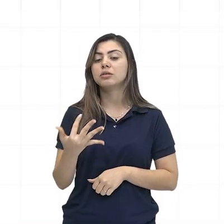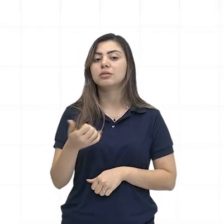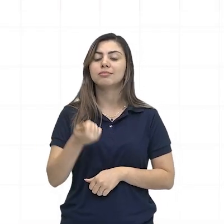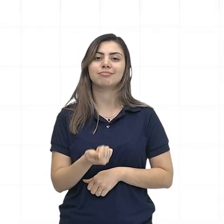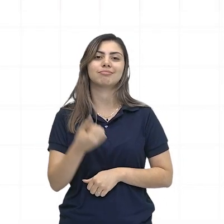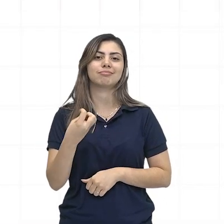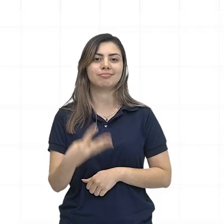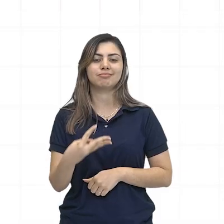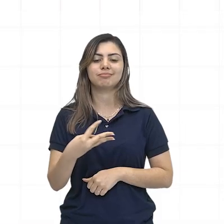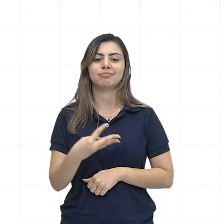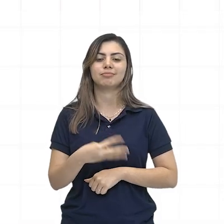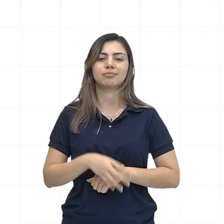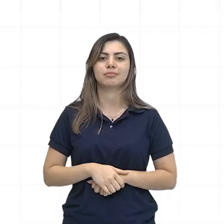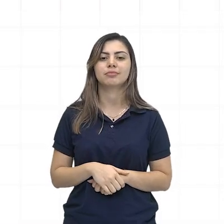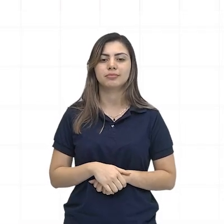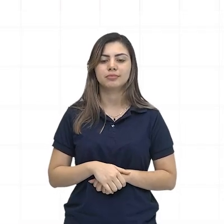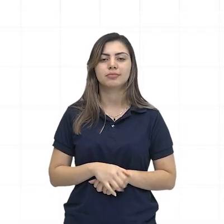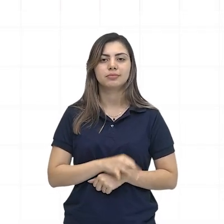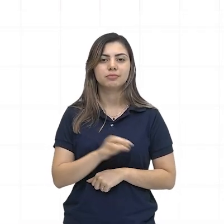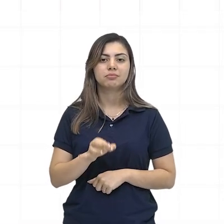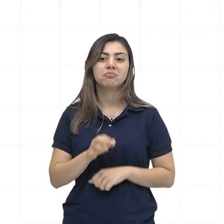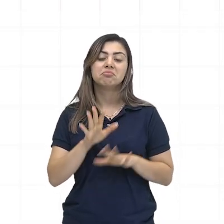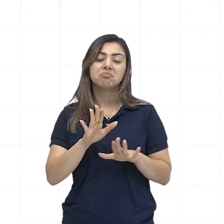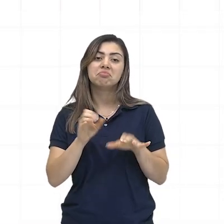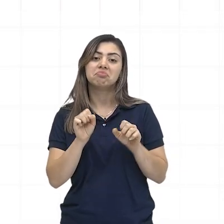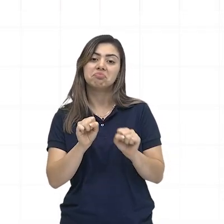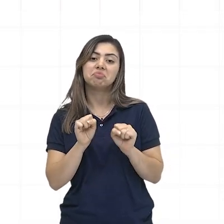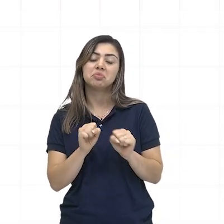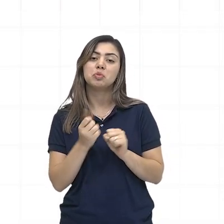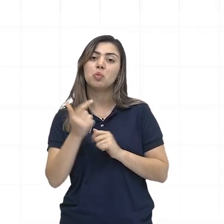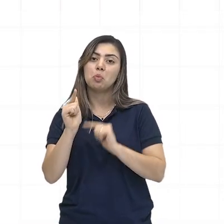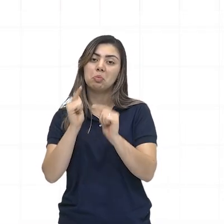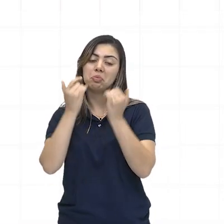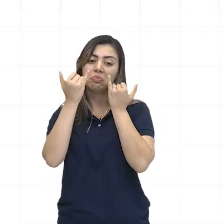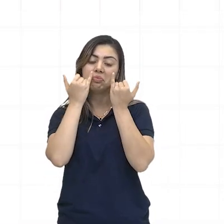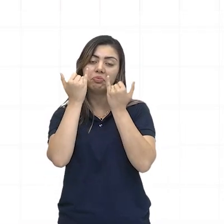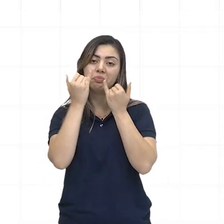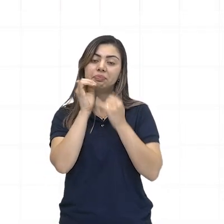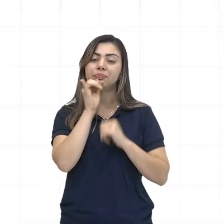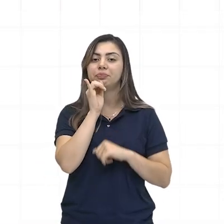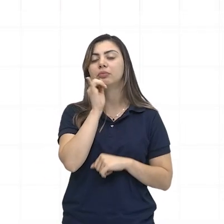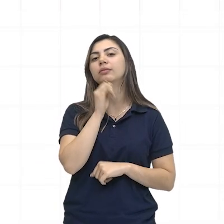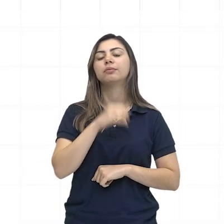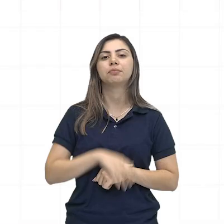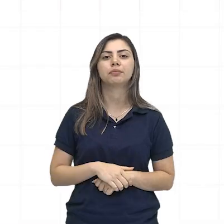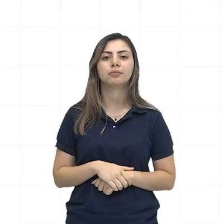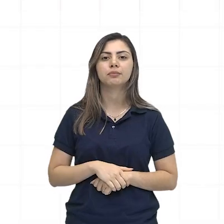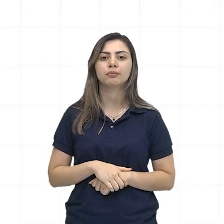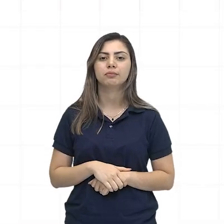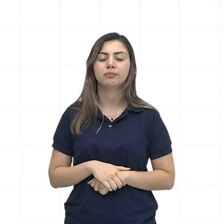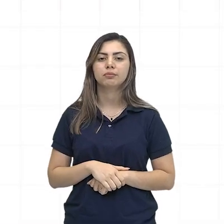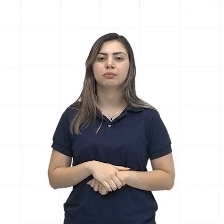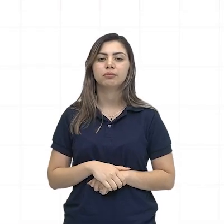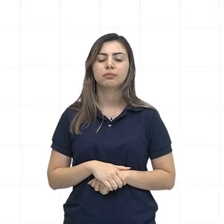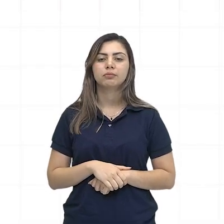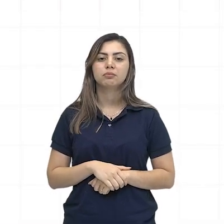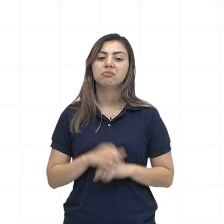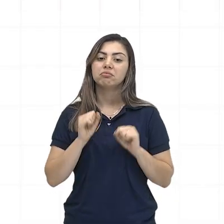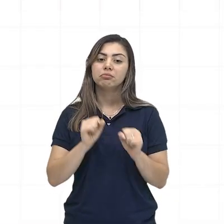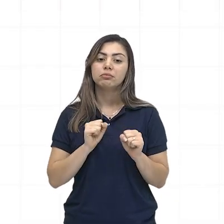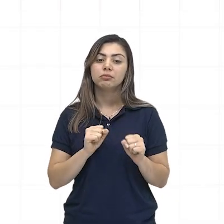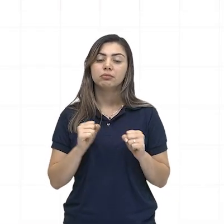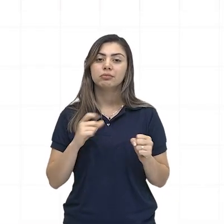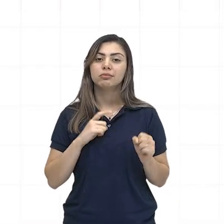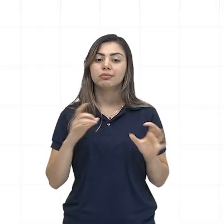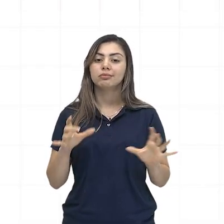ó, fora isso, né, a gente poderia ter aqui outras informações, né? De repente poderiam estar associadas a esse